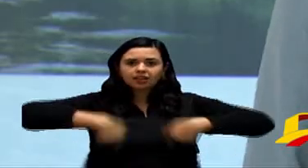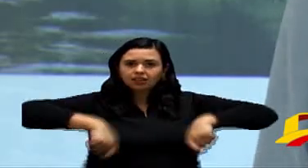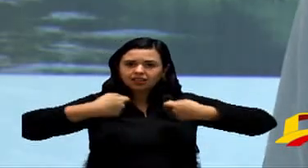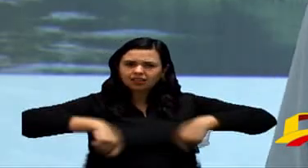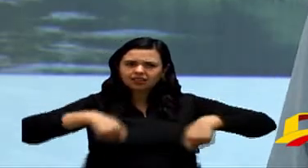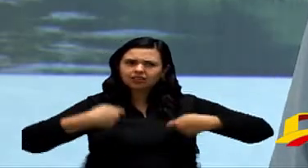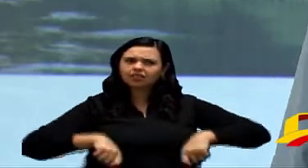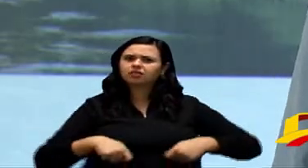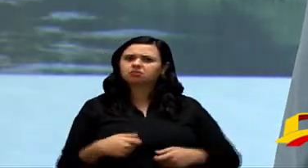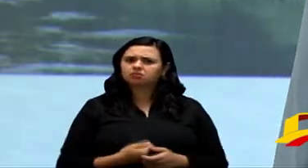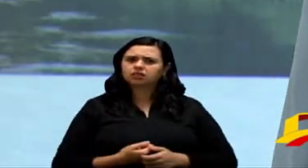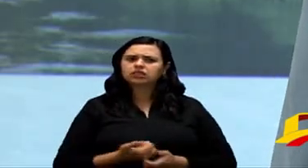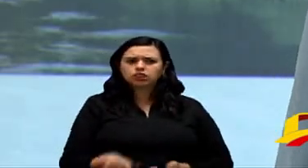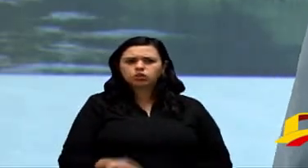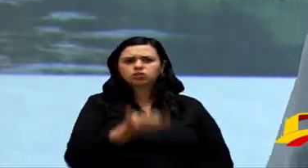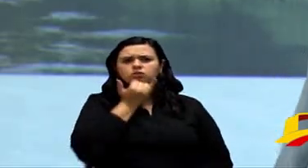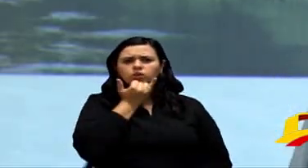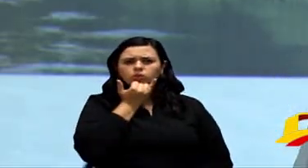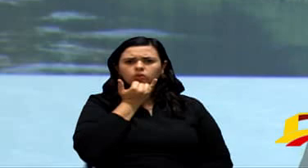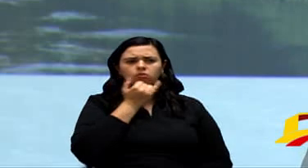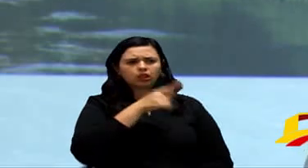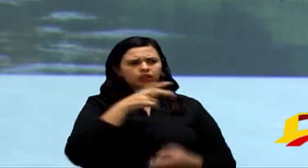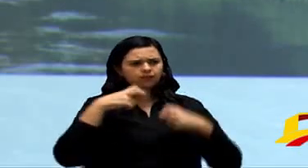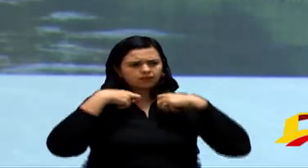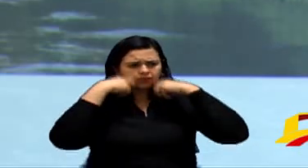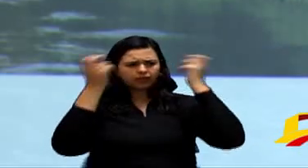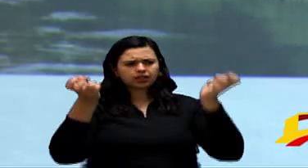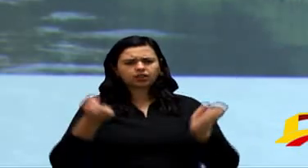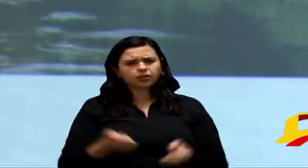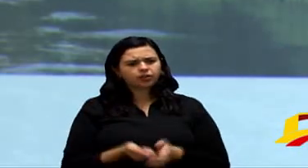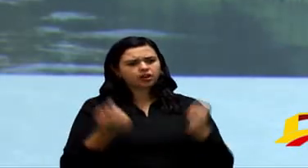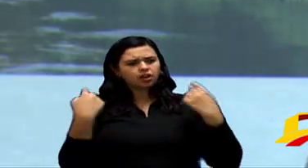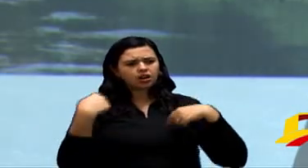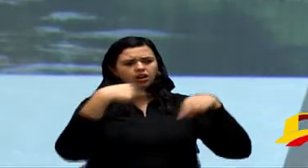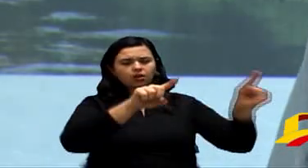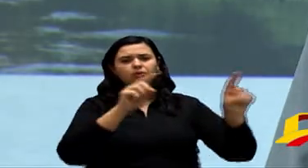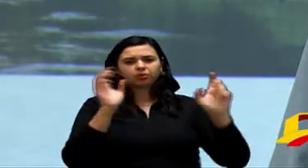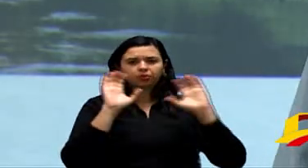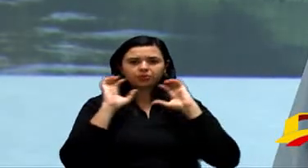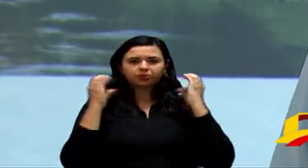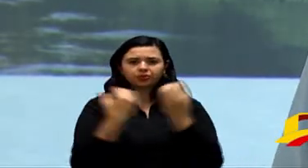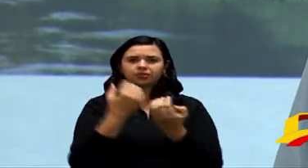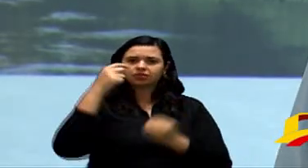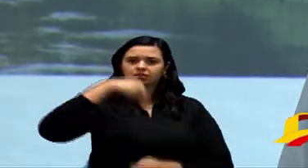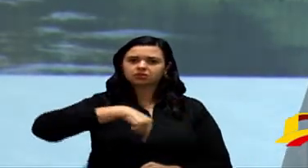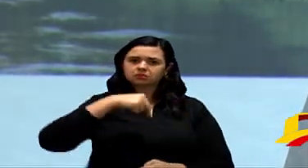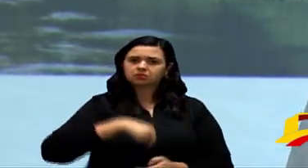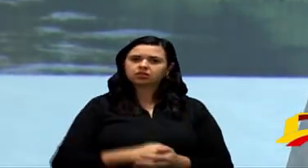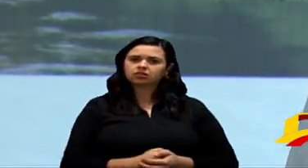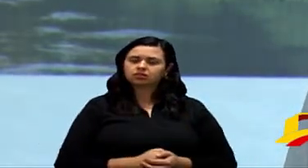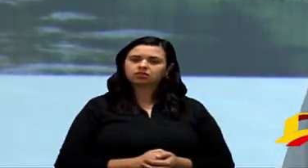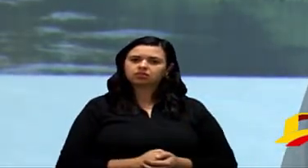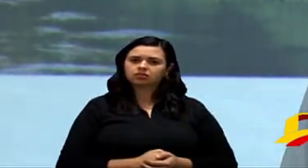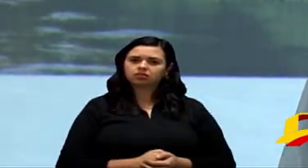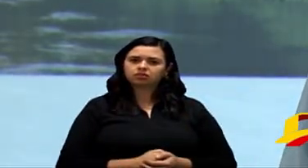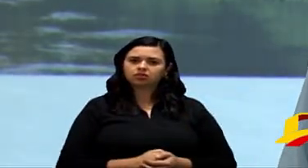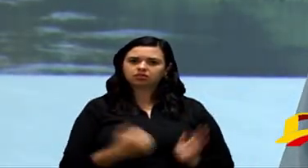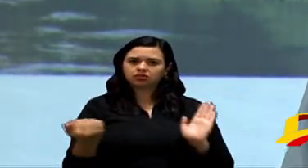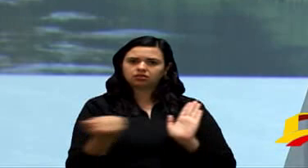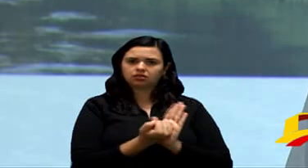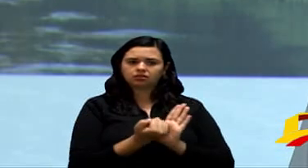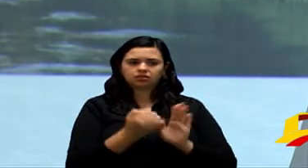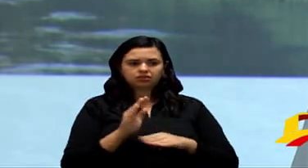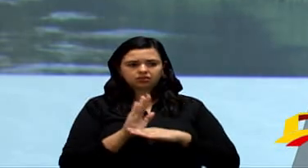para se retratar de ofender a câmara que honrou essa